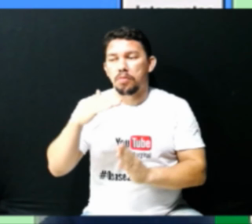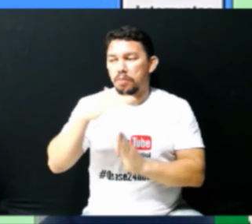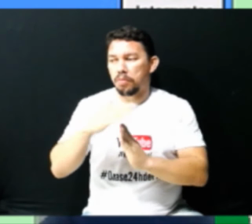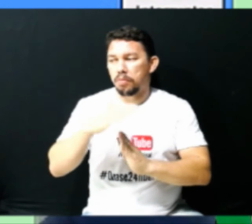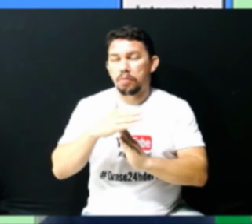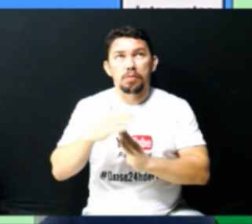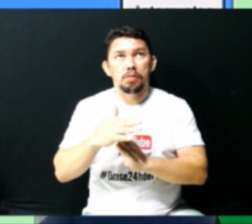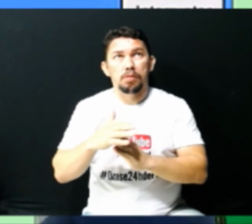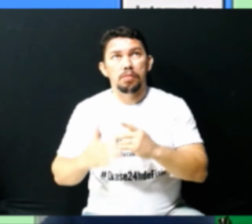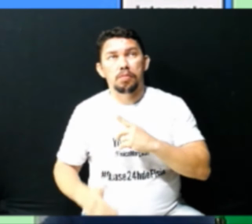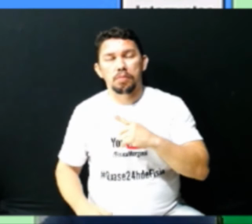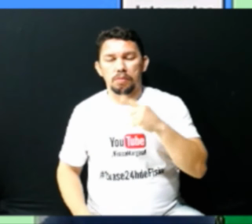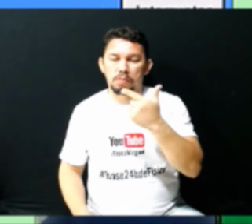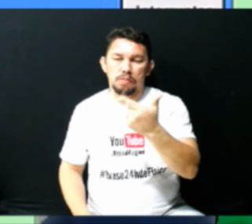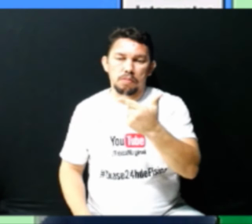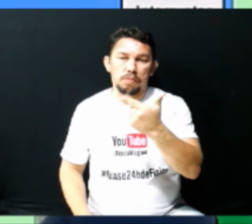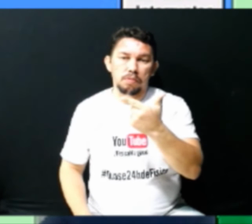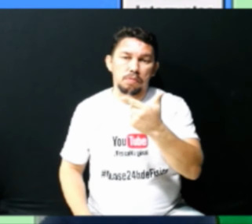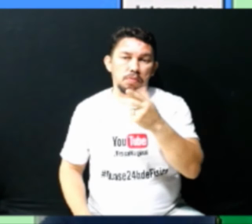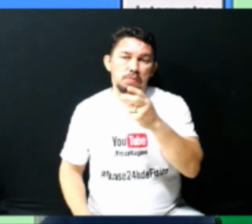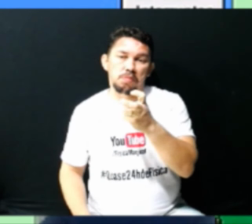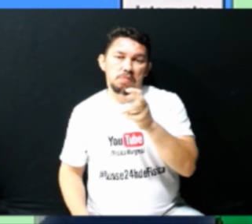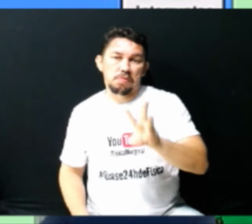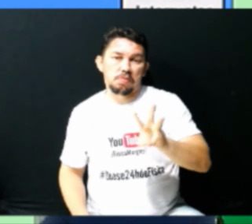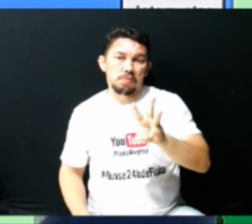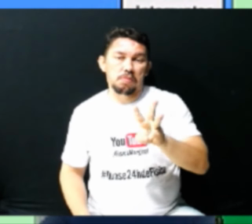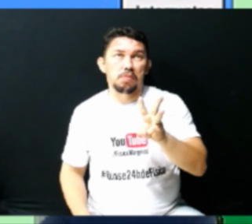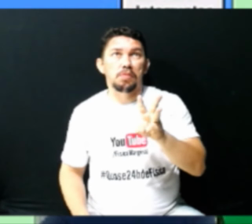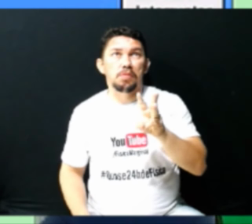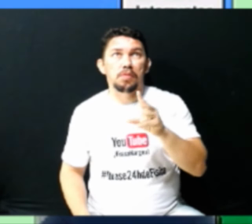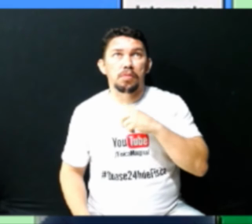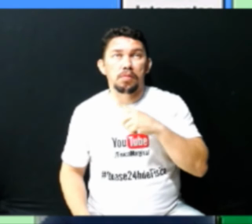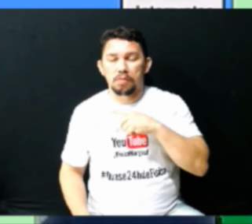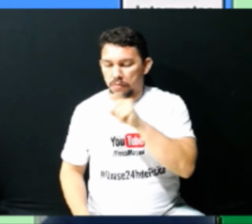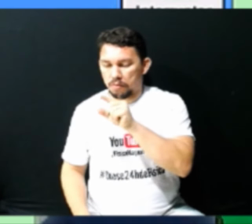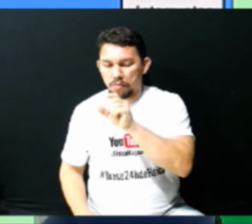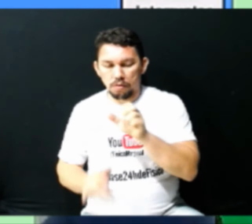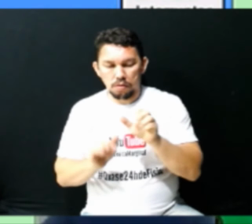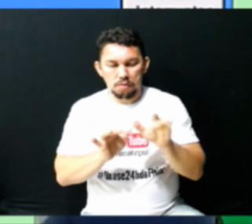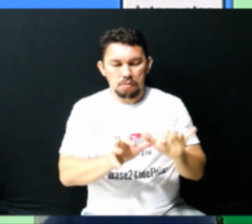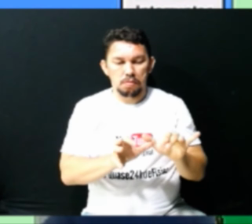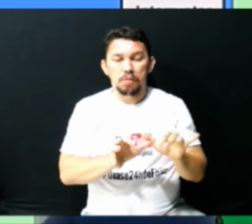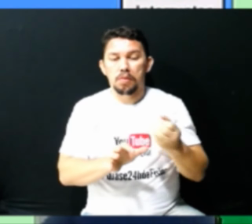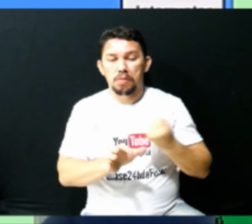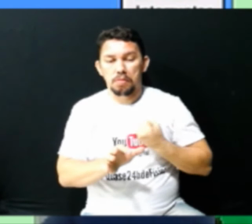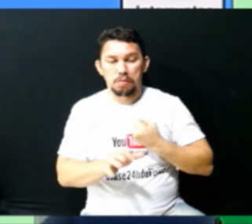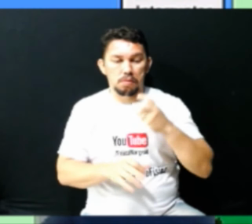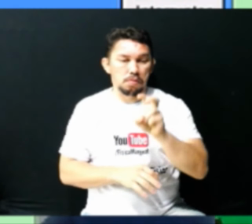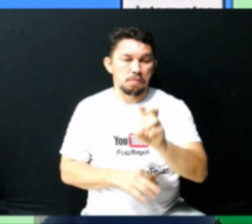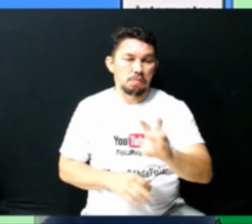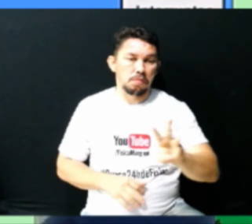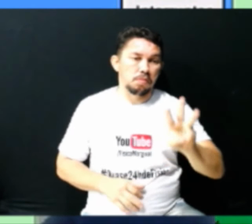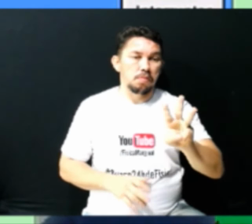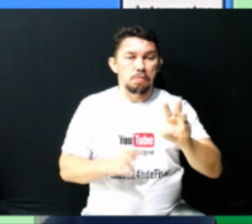colocar 25 volts aqui. Ao invés de arrastar, você também pode digitar o valor 25 volts concluído. Pronto. Agora